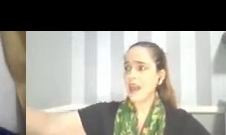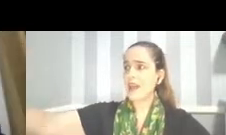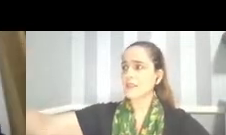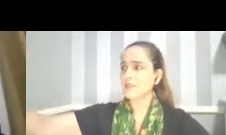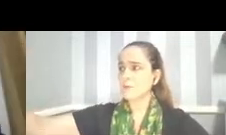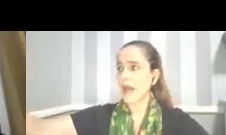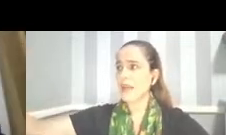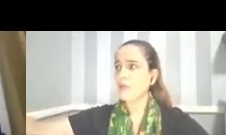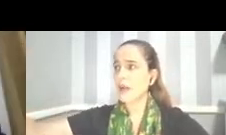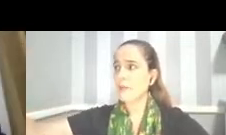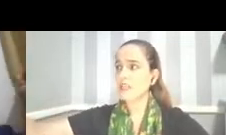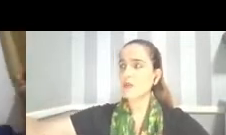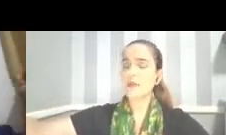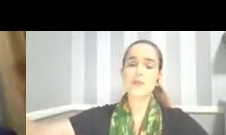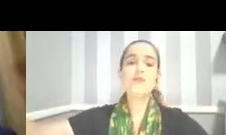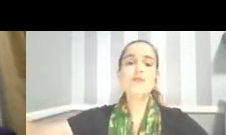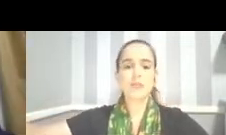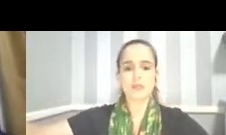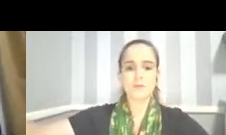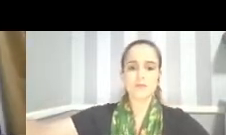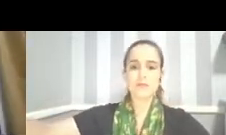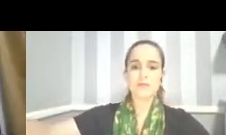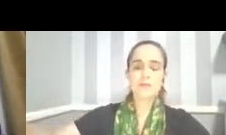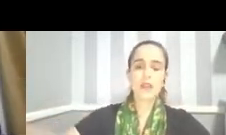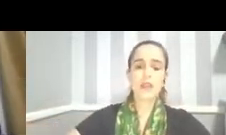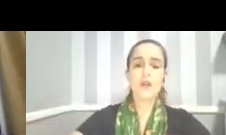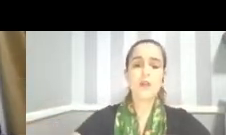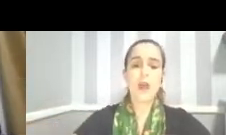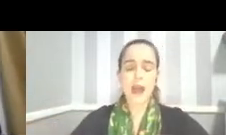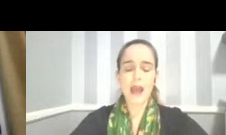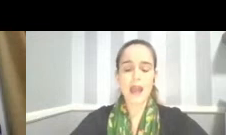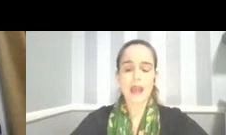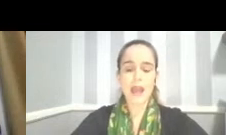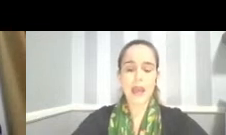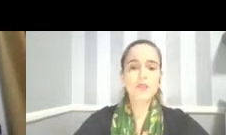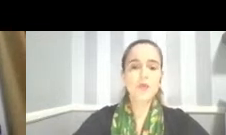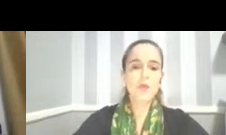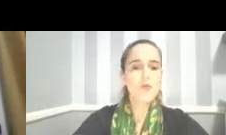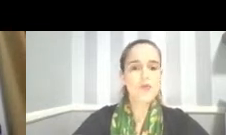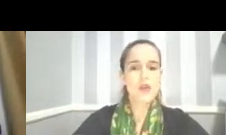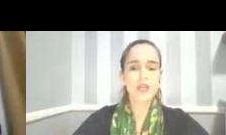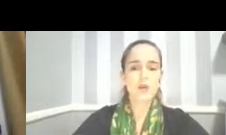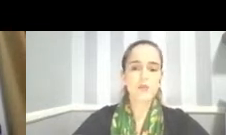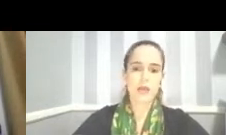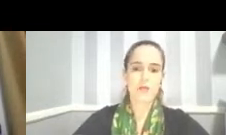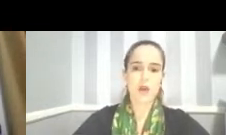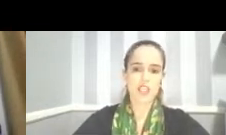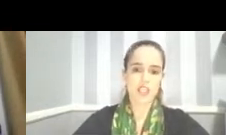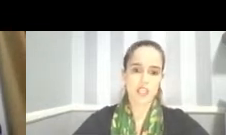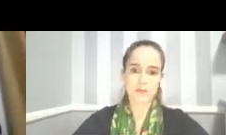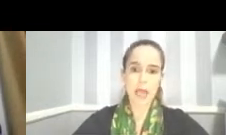As artérias, anatomicamente, elas são mais profundas. Então, é mais comum que eu